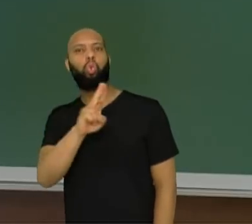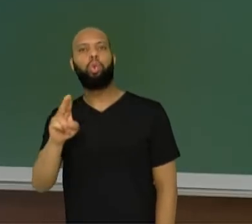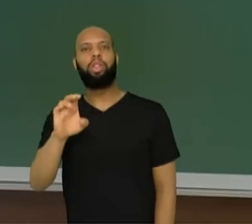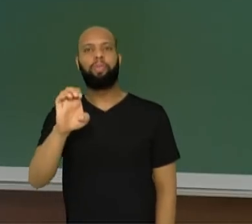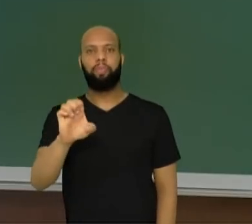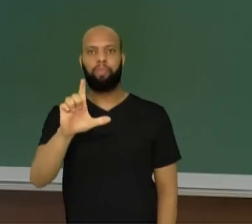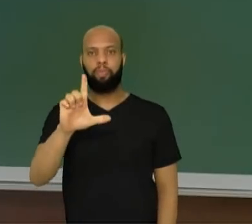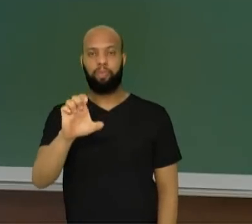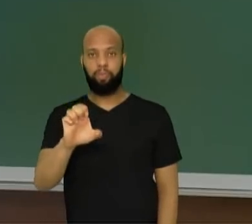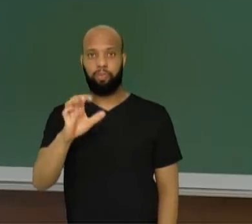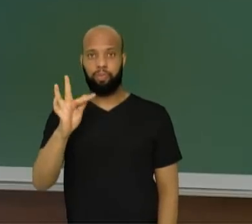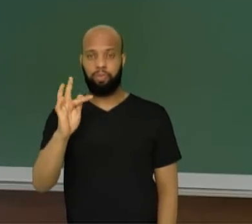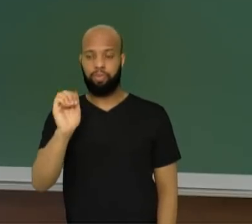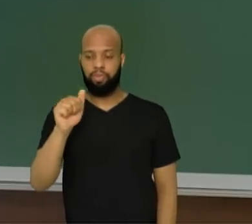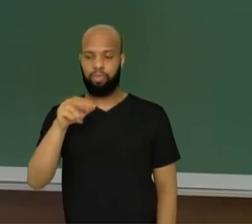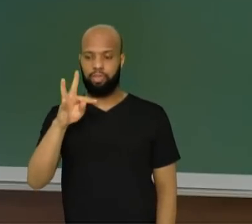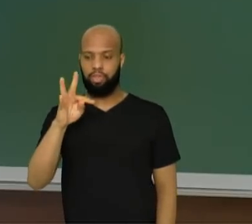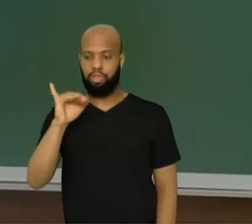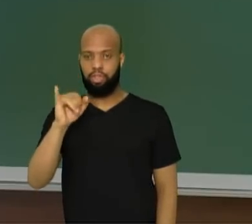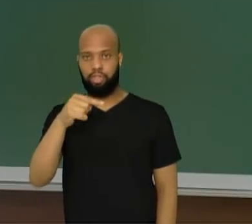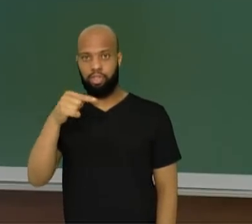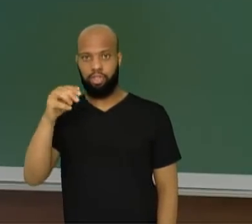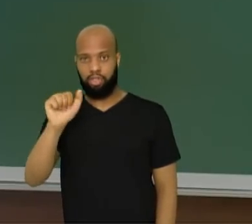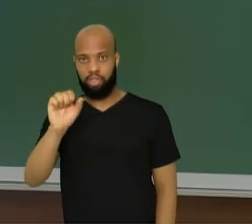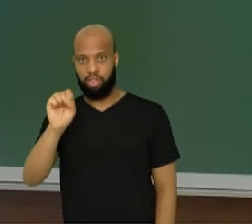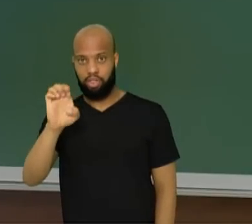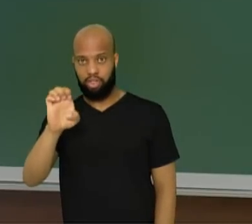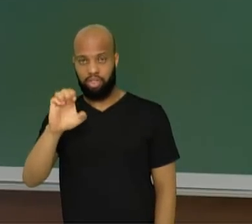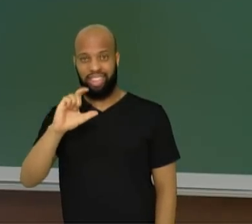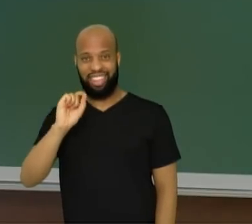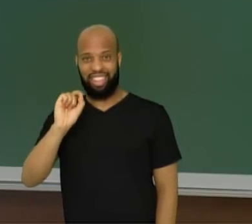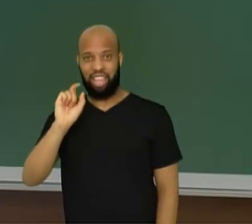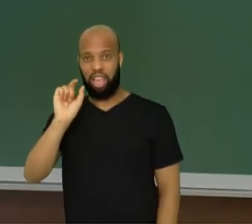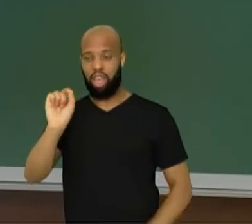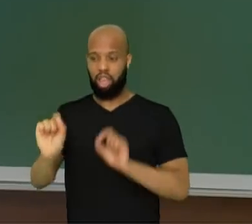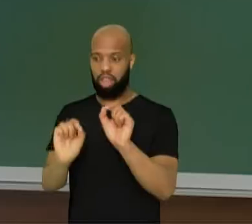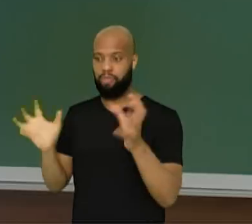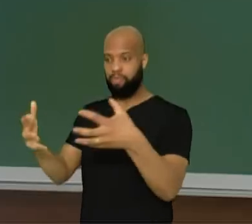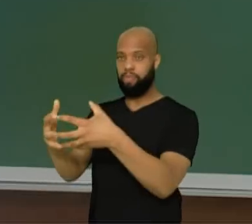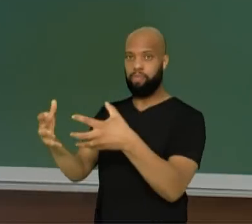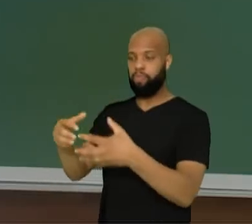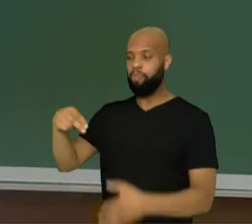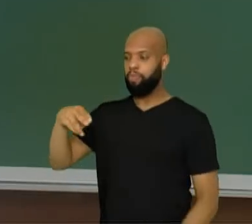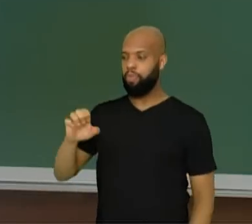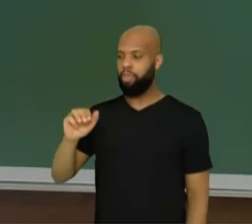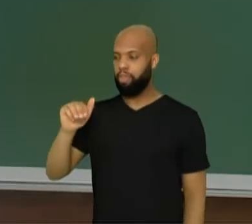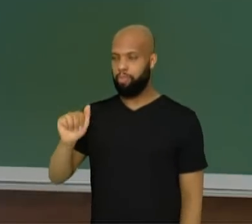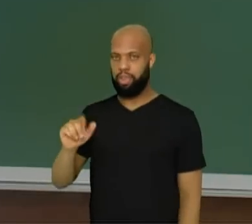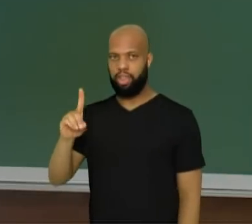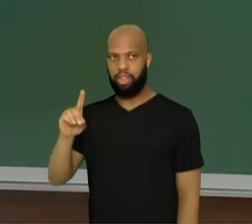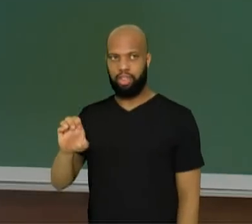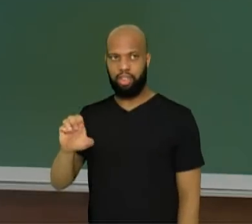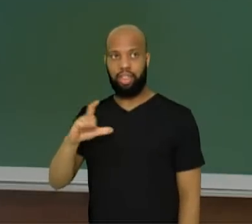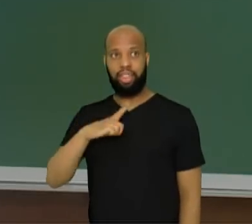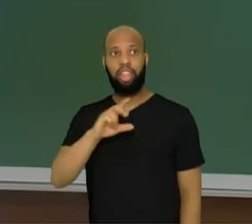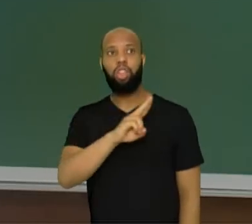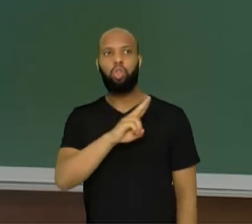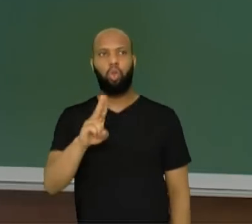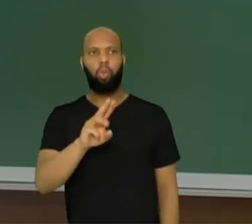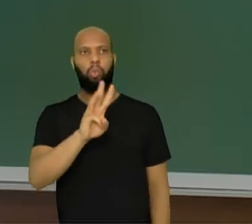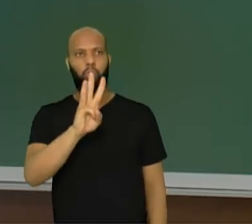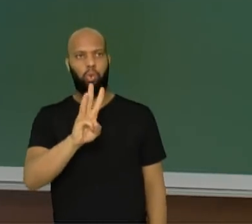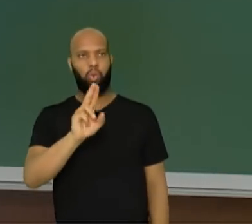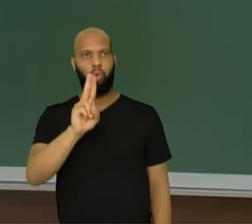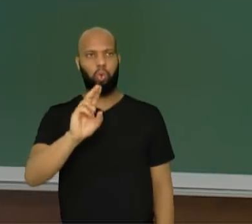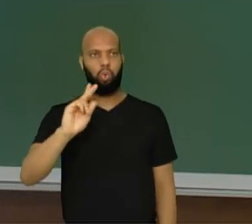um ser pertencente ao filo Nematoda. Quem? Wuchereria bancroft, que está dentro de um